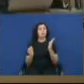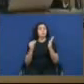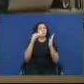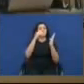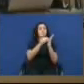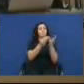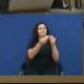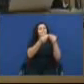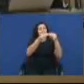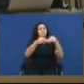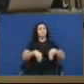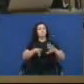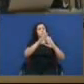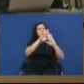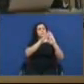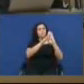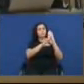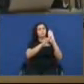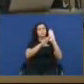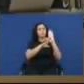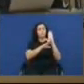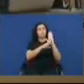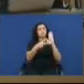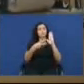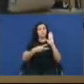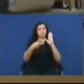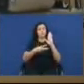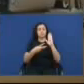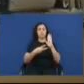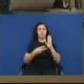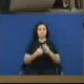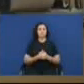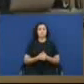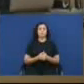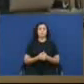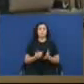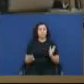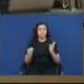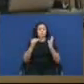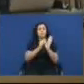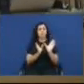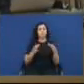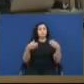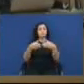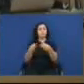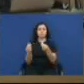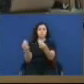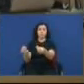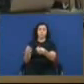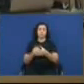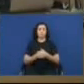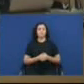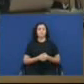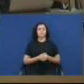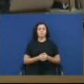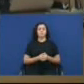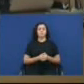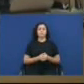emenda prejudica o item 3º da pauta. A emenda será encaminhada às comissões competentes.